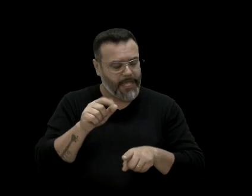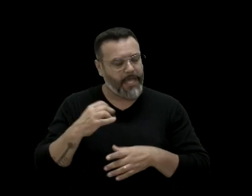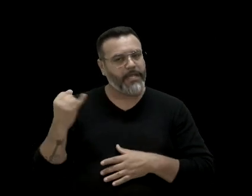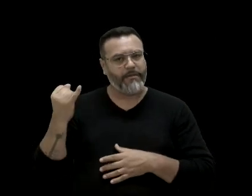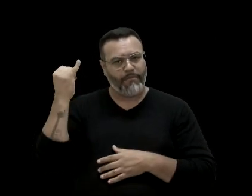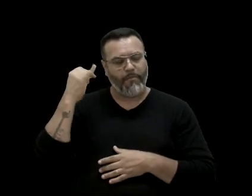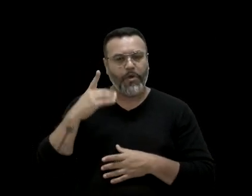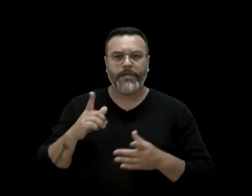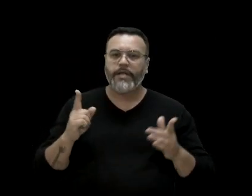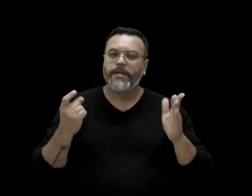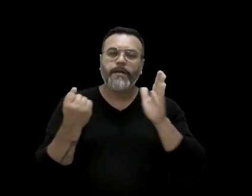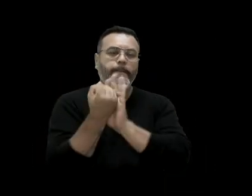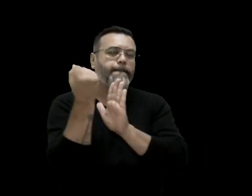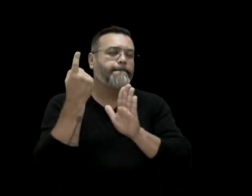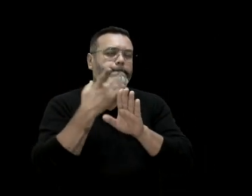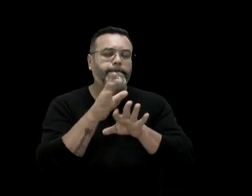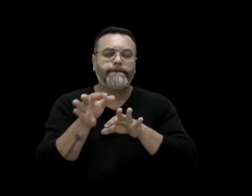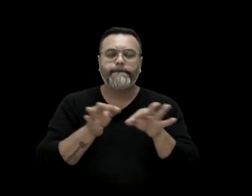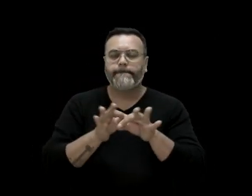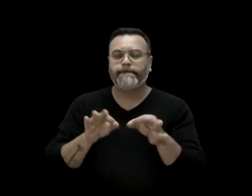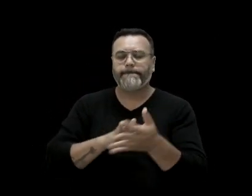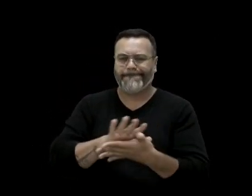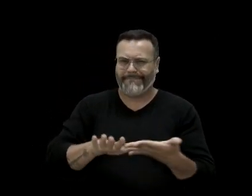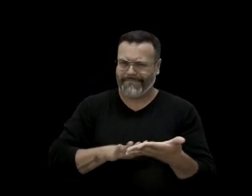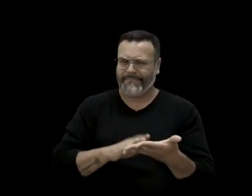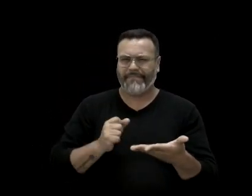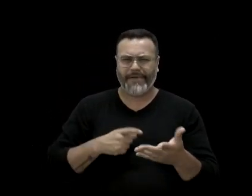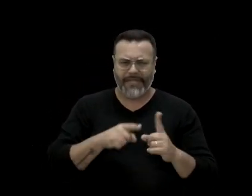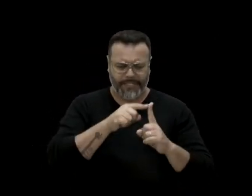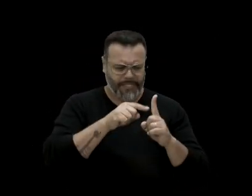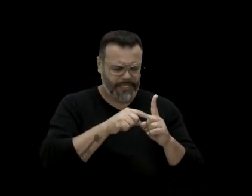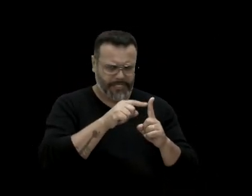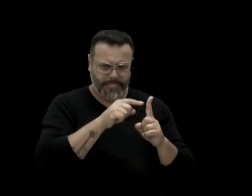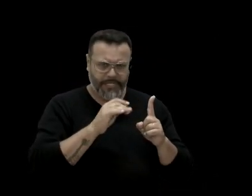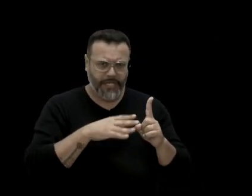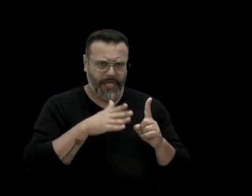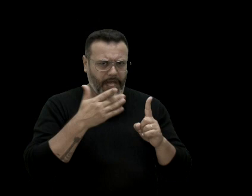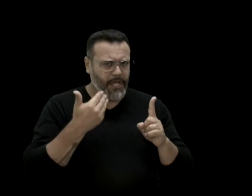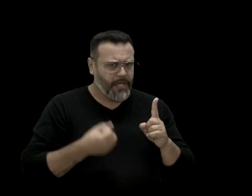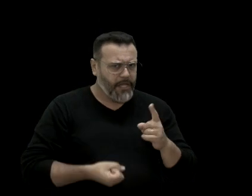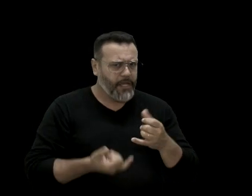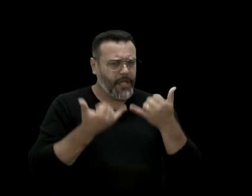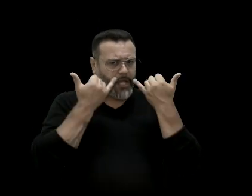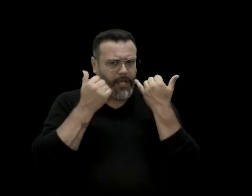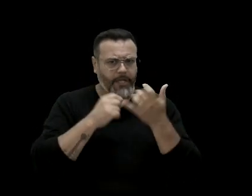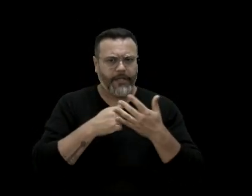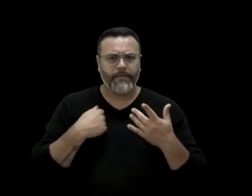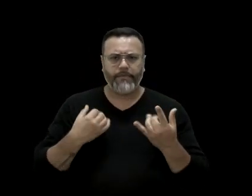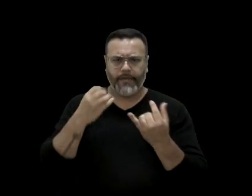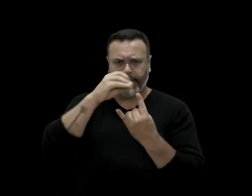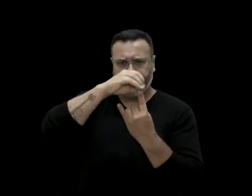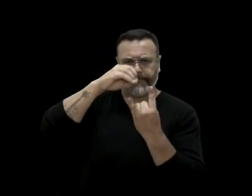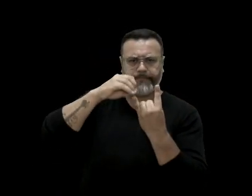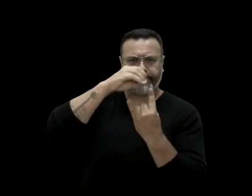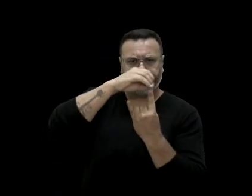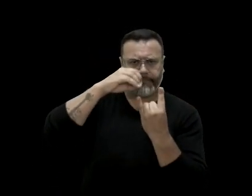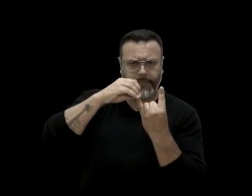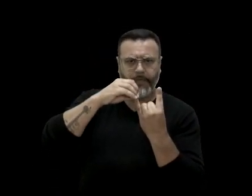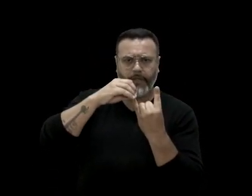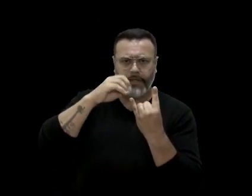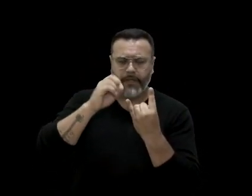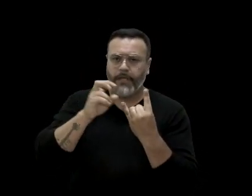os impactos do não planejamento gestacional. Segundo o levantamento realizado pela Fiocruz, 55%